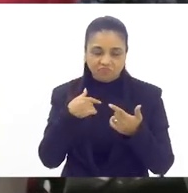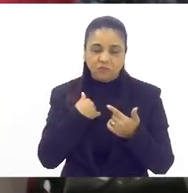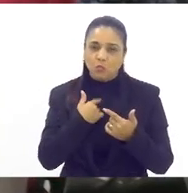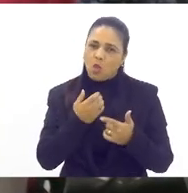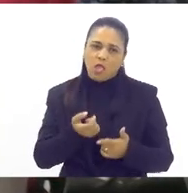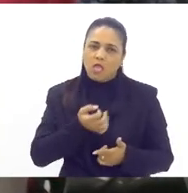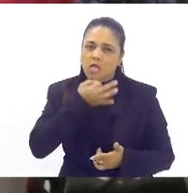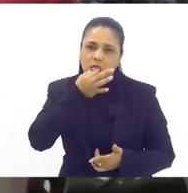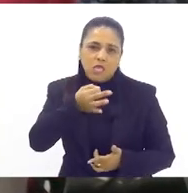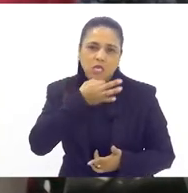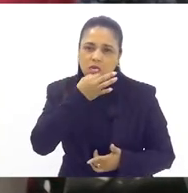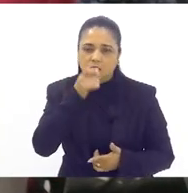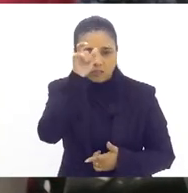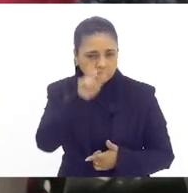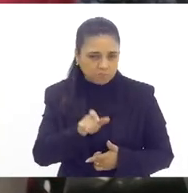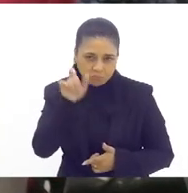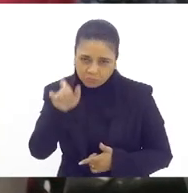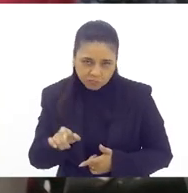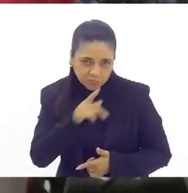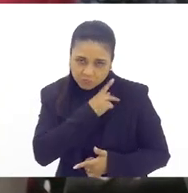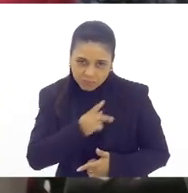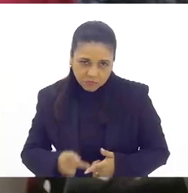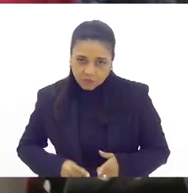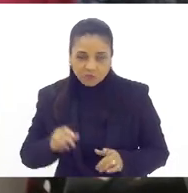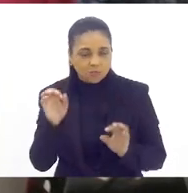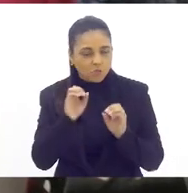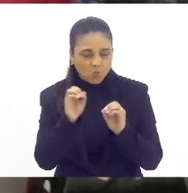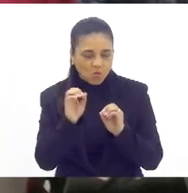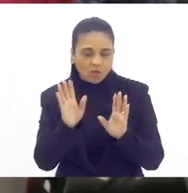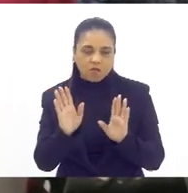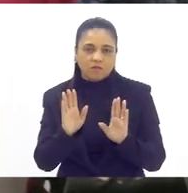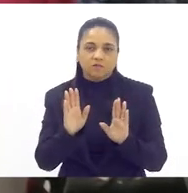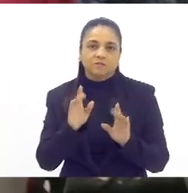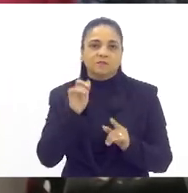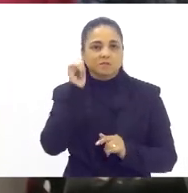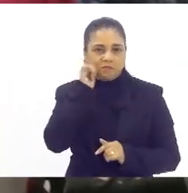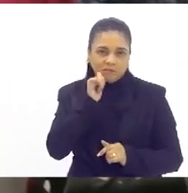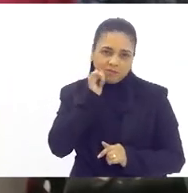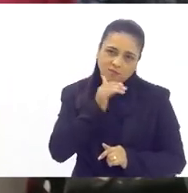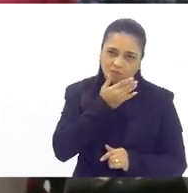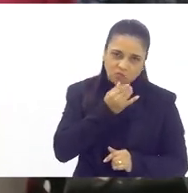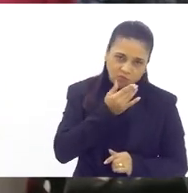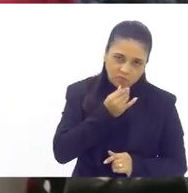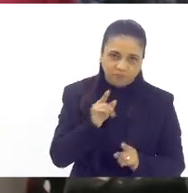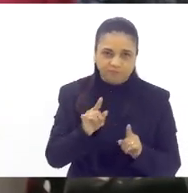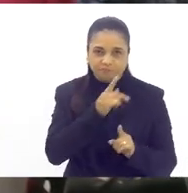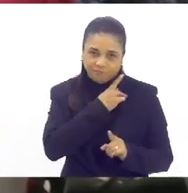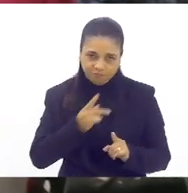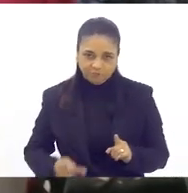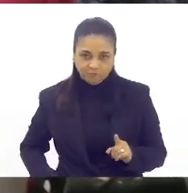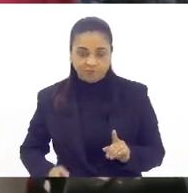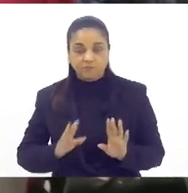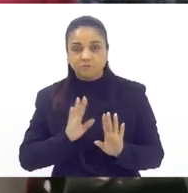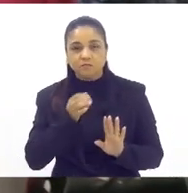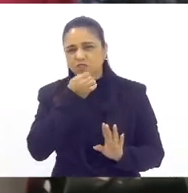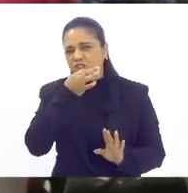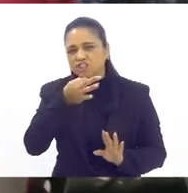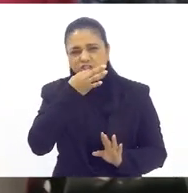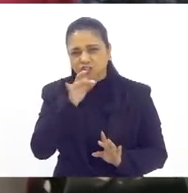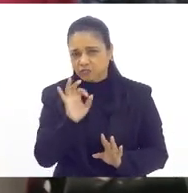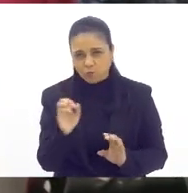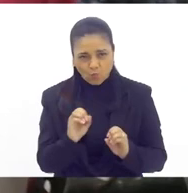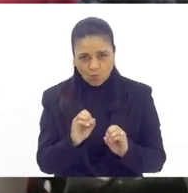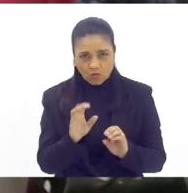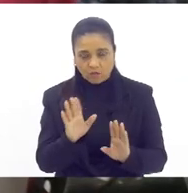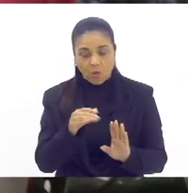dos presidentes né e das presidentas né que passaram por lá ele é um modelo